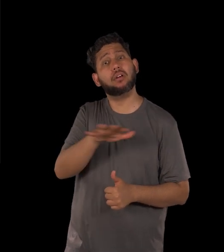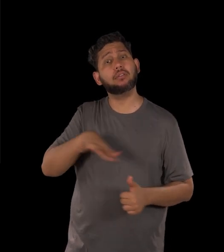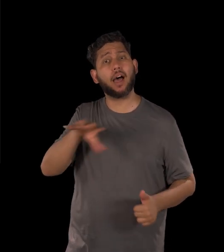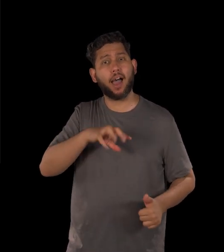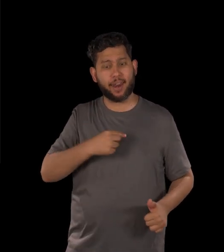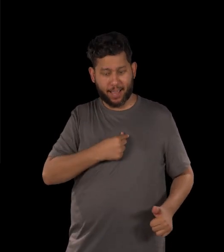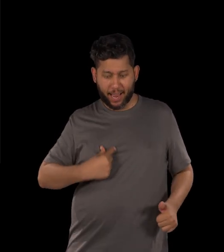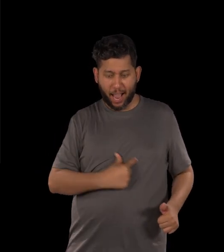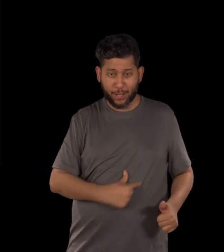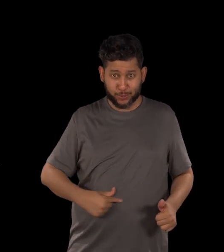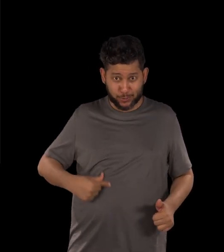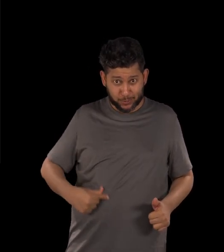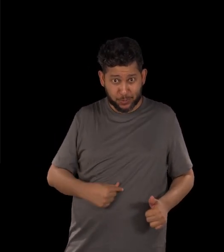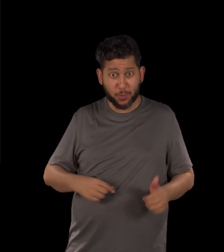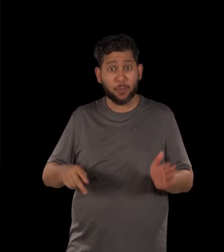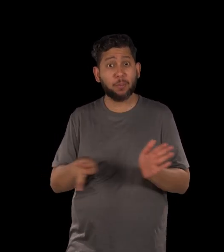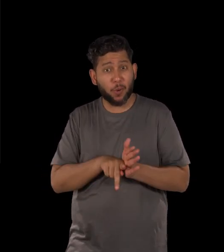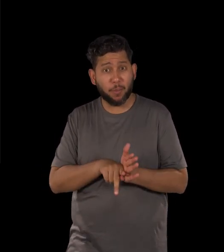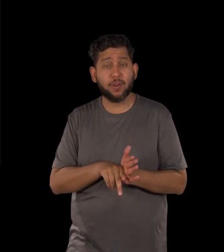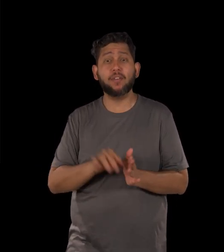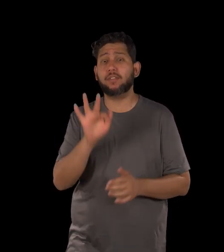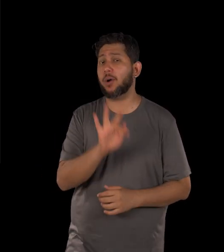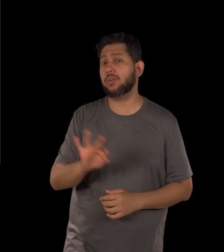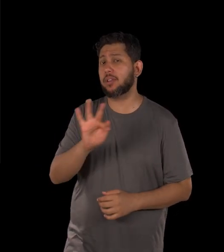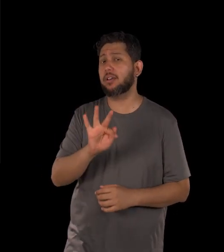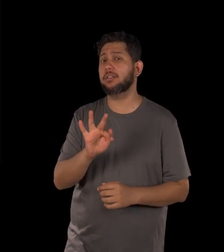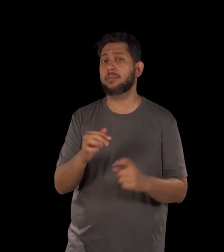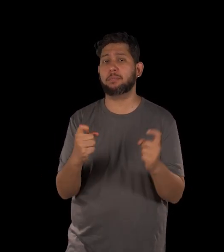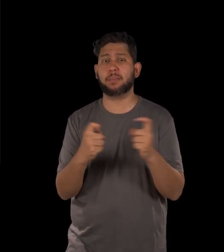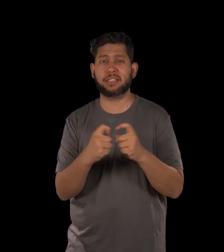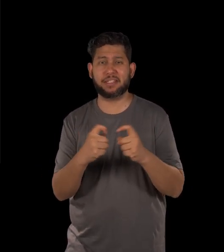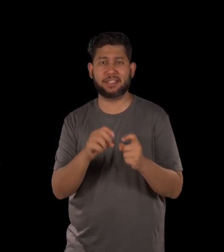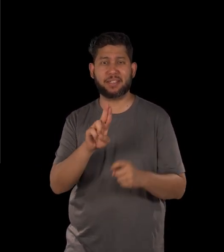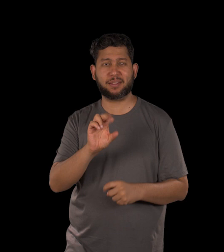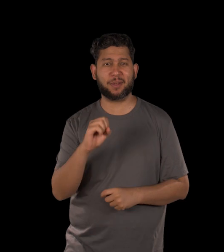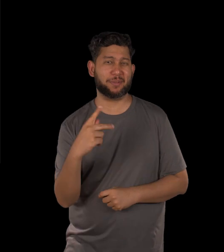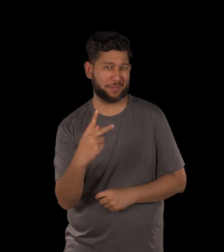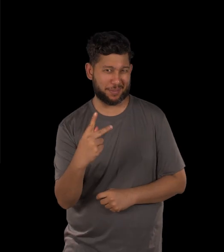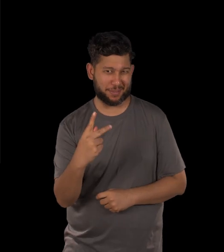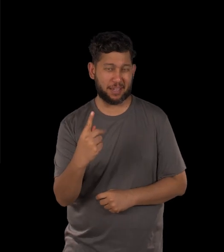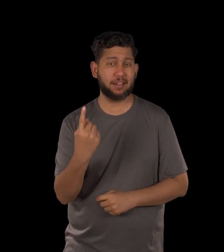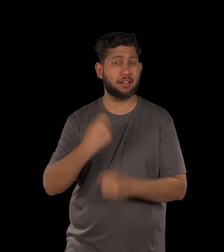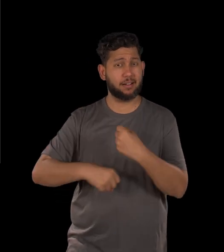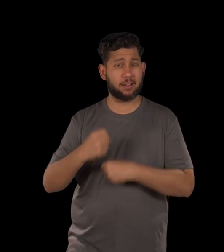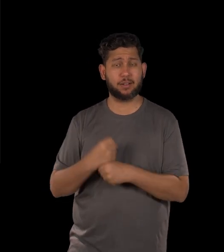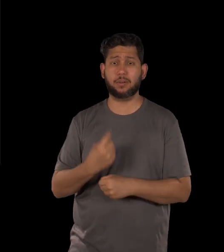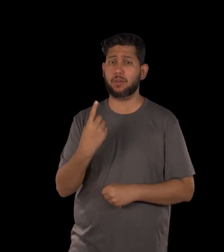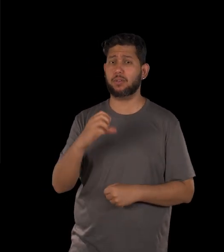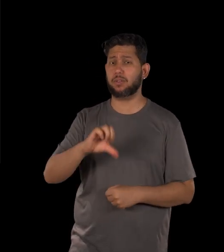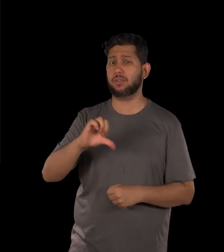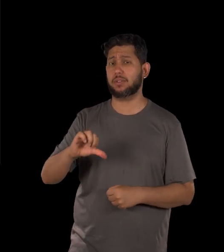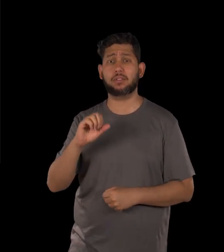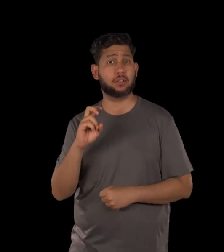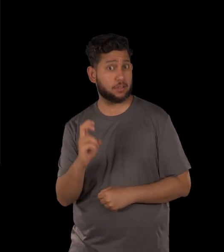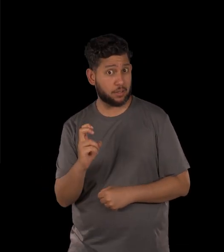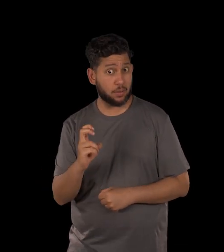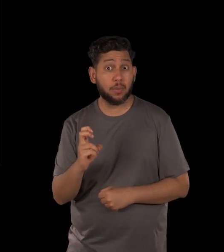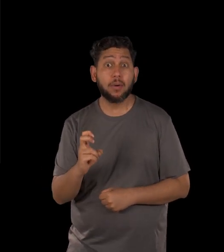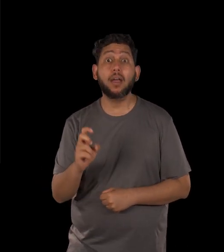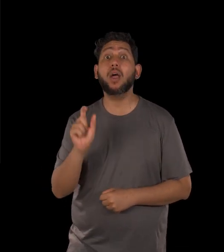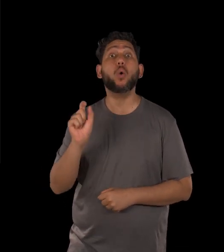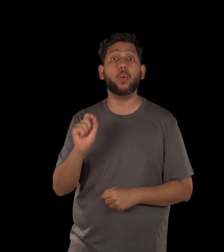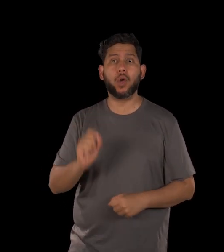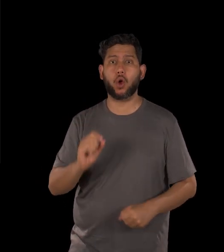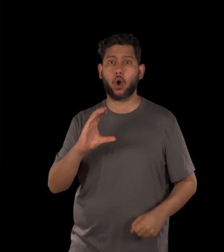da FMUSP, da Faculdade de Medicina da USP. Em 1995, tornou a